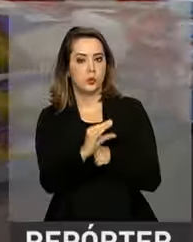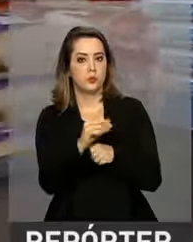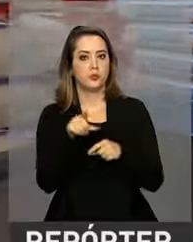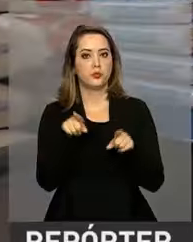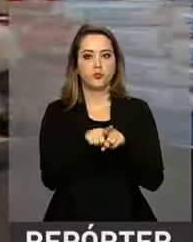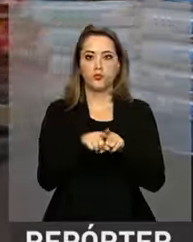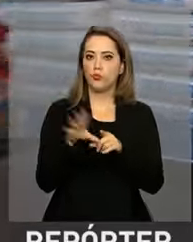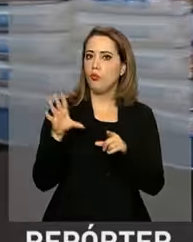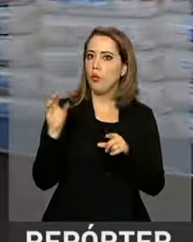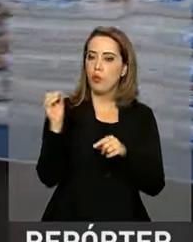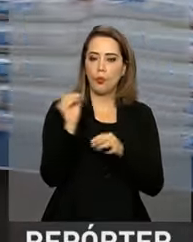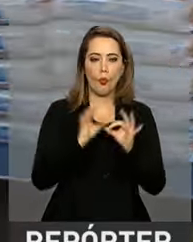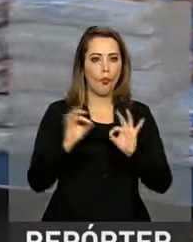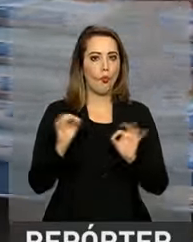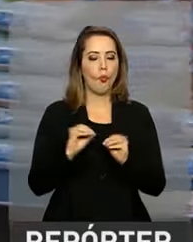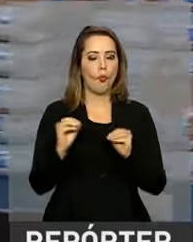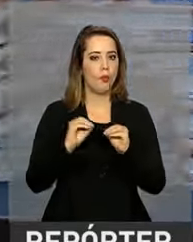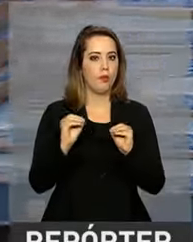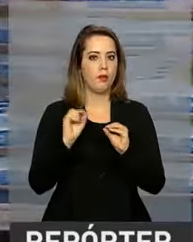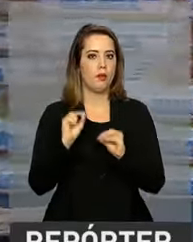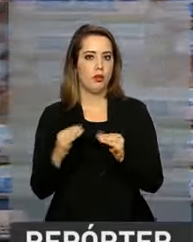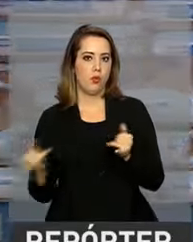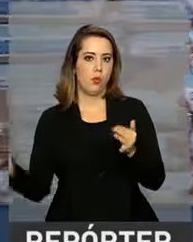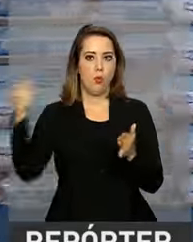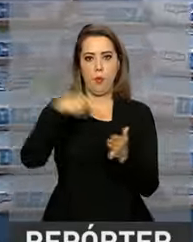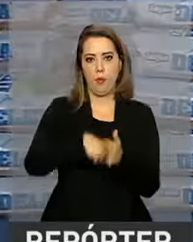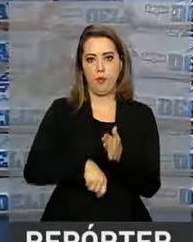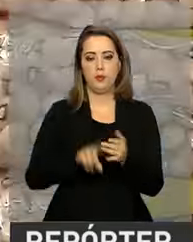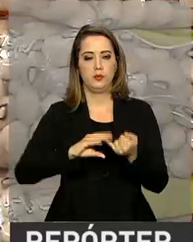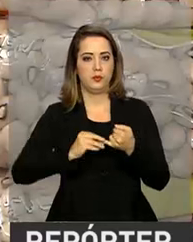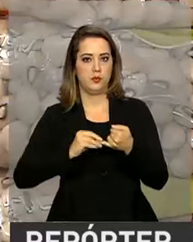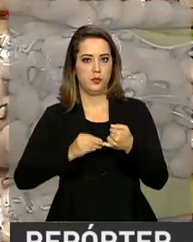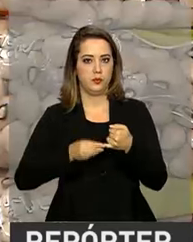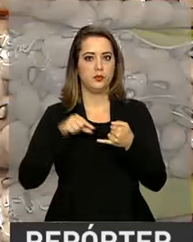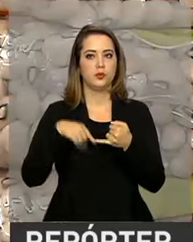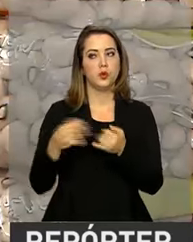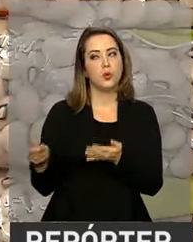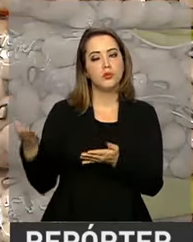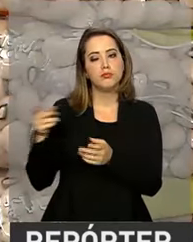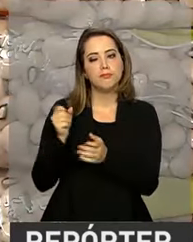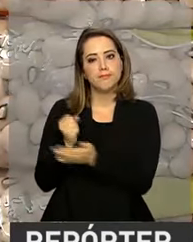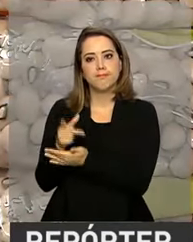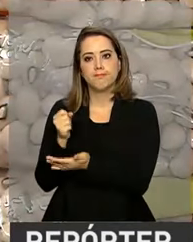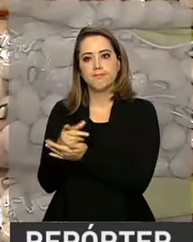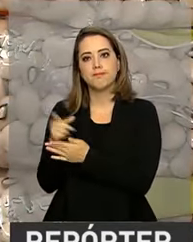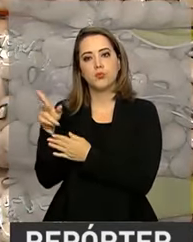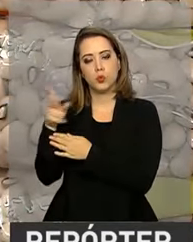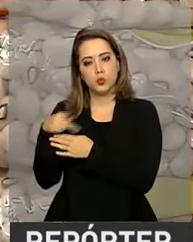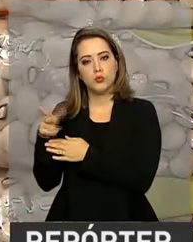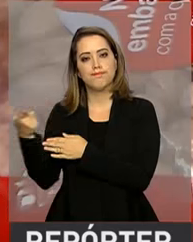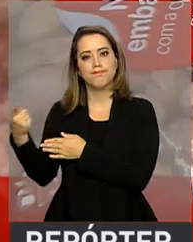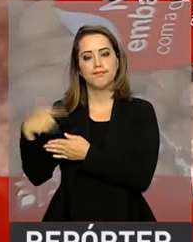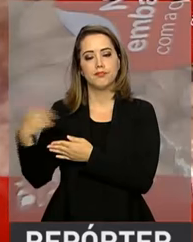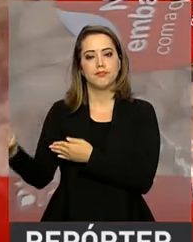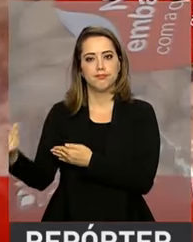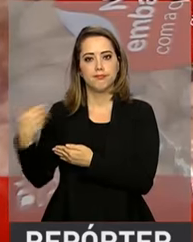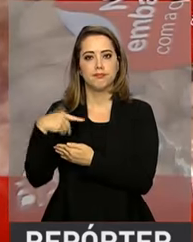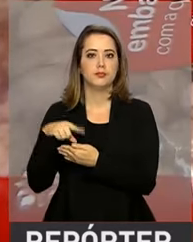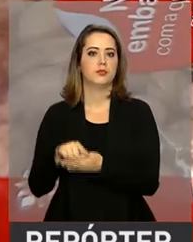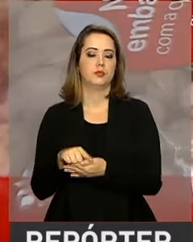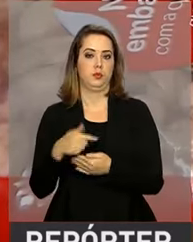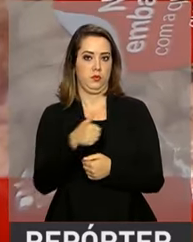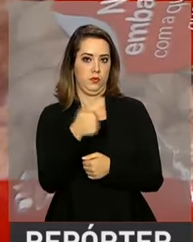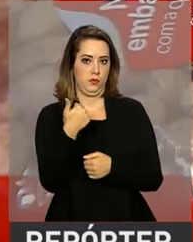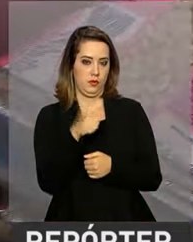a alíquota do imposto de importação para os feijões preto e carioquinha por 3 meses. Na primeira quinzena de